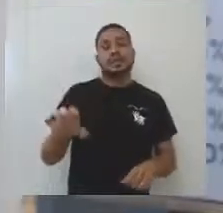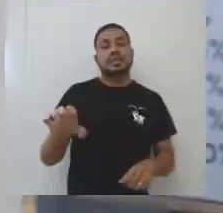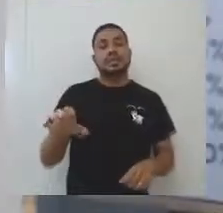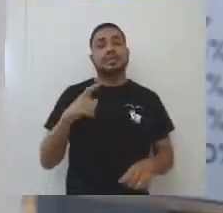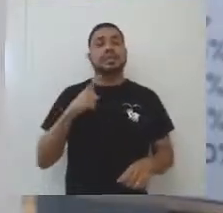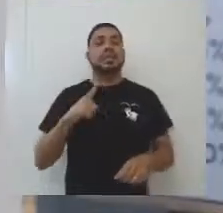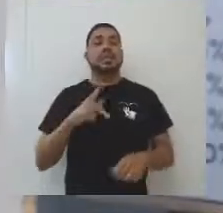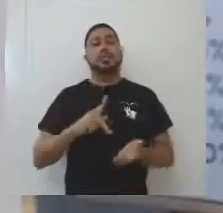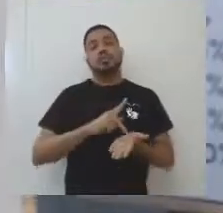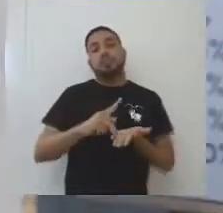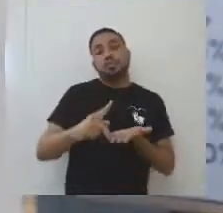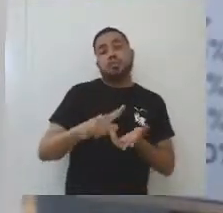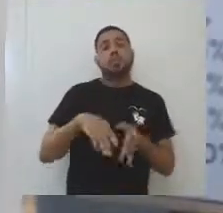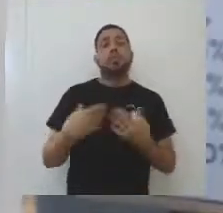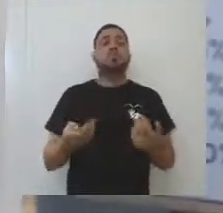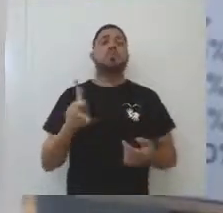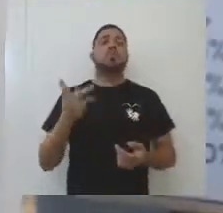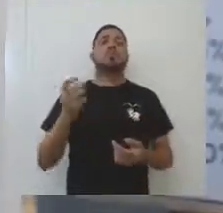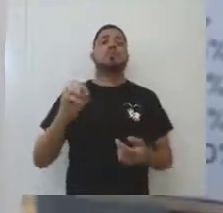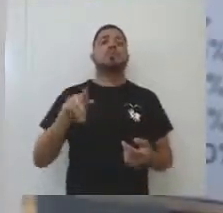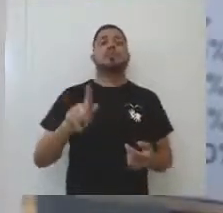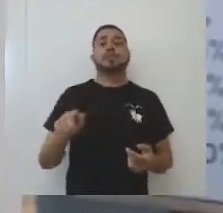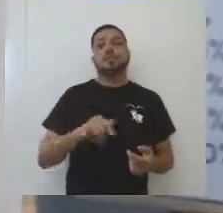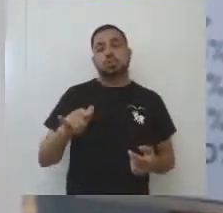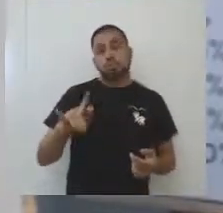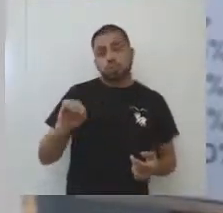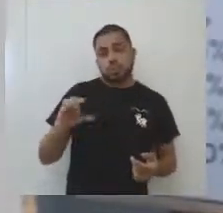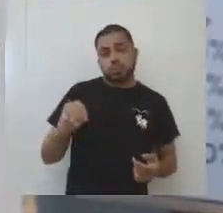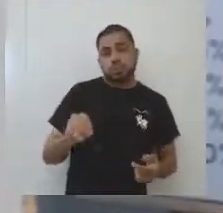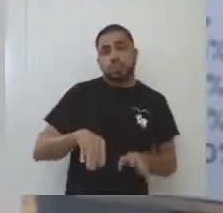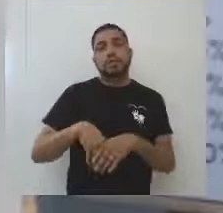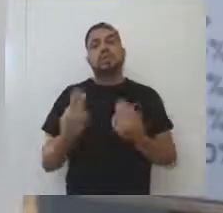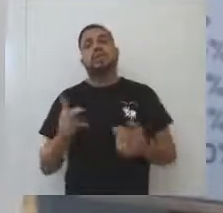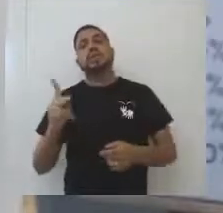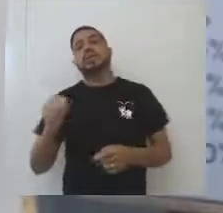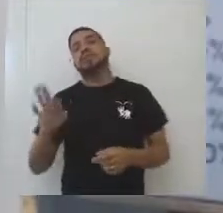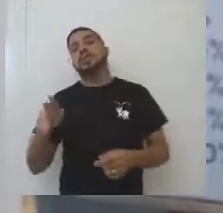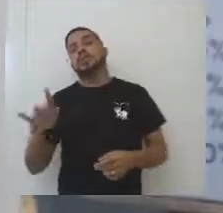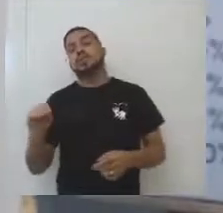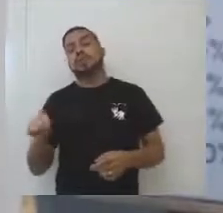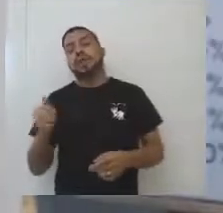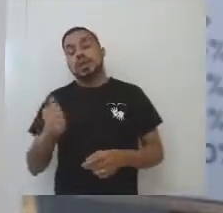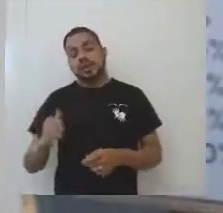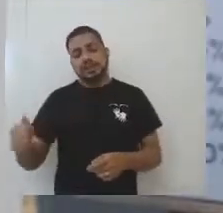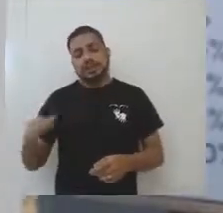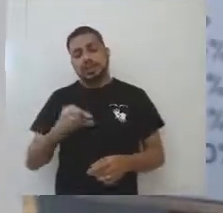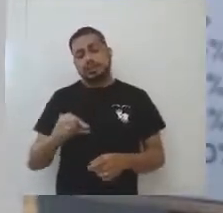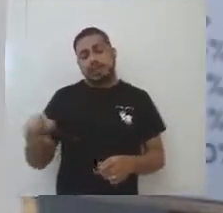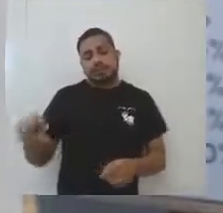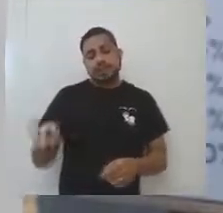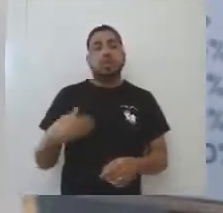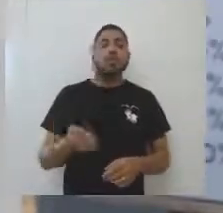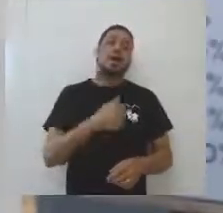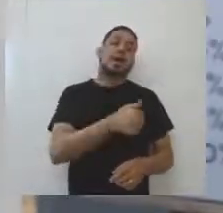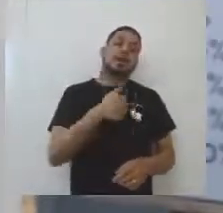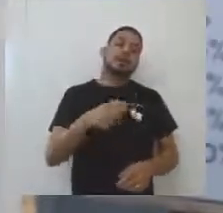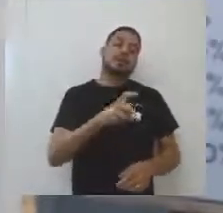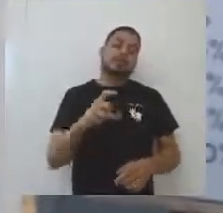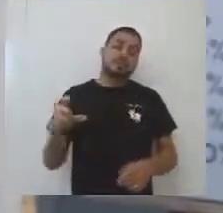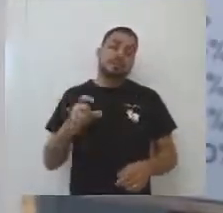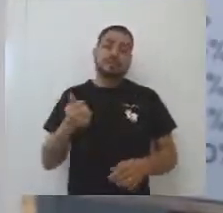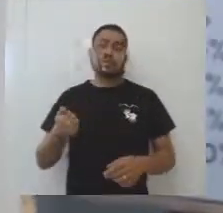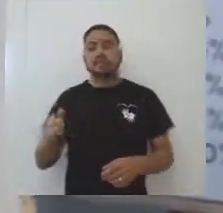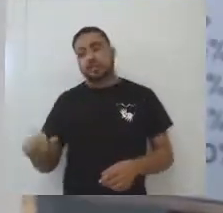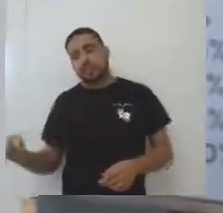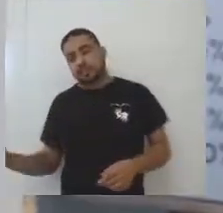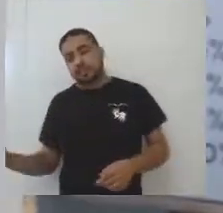ser puro ou homozigoto, azão, e de ser híbrido, azão. Ou azão, ou azão.